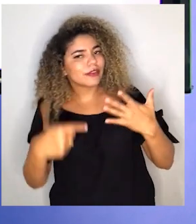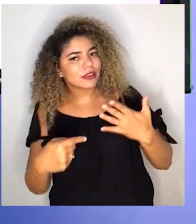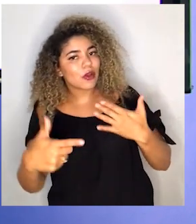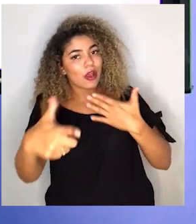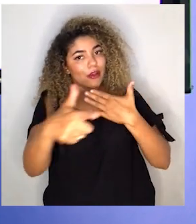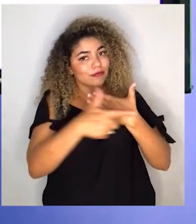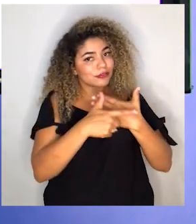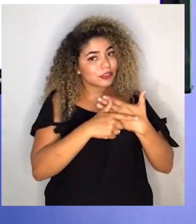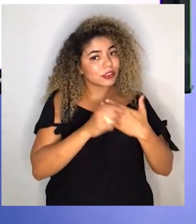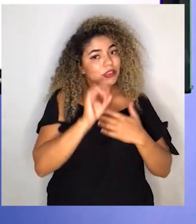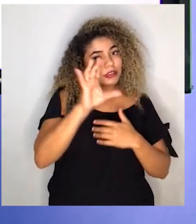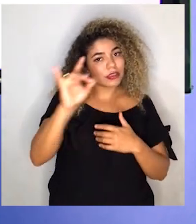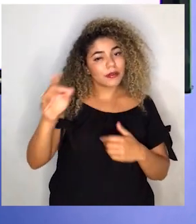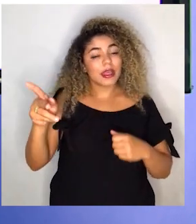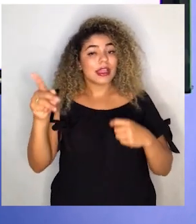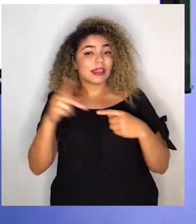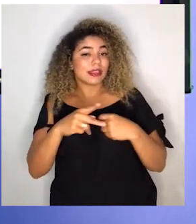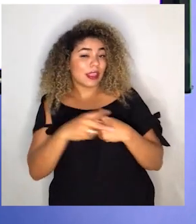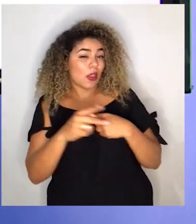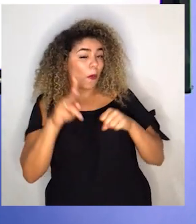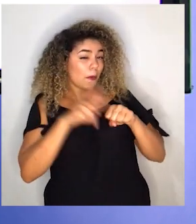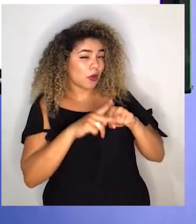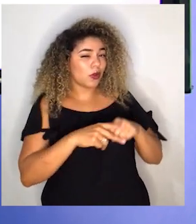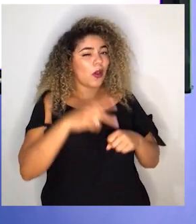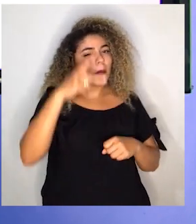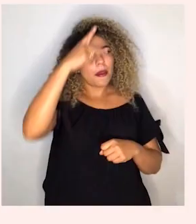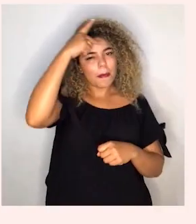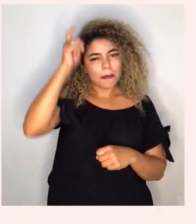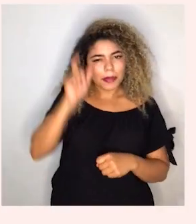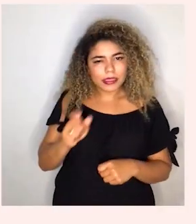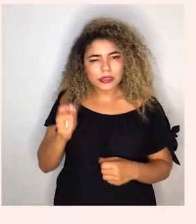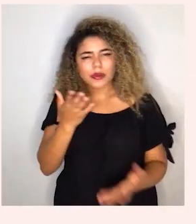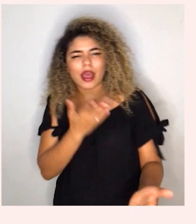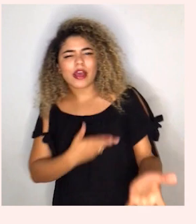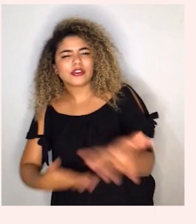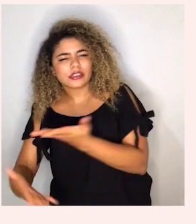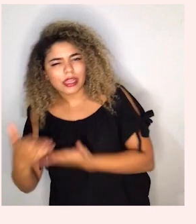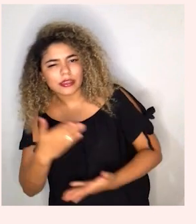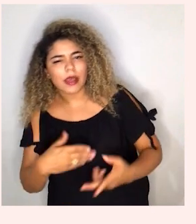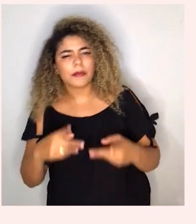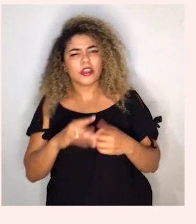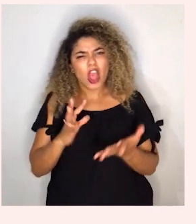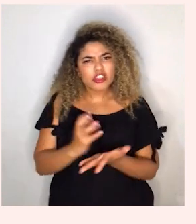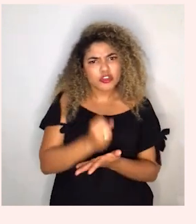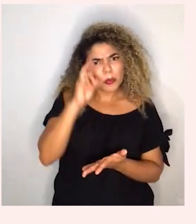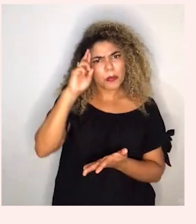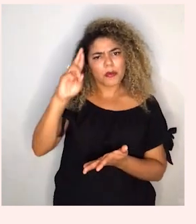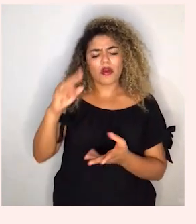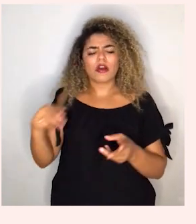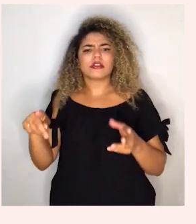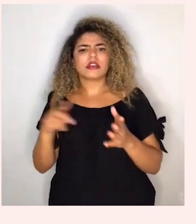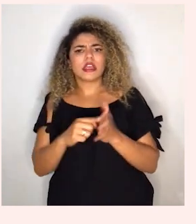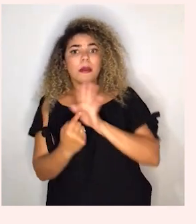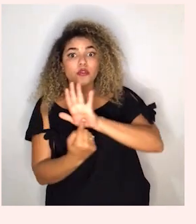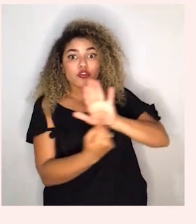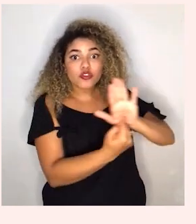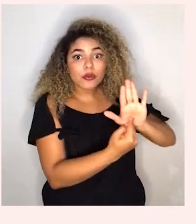exerce. Temos o pronome pessoal, os pronomes de tratamento, pronomes possessivos,